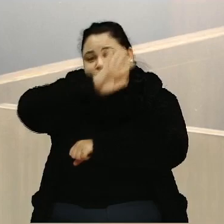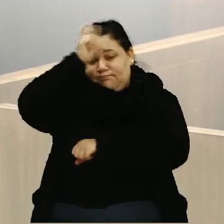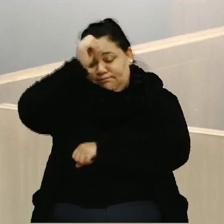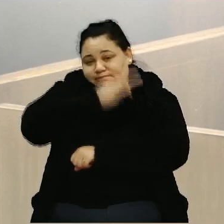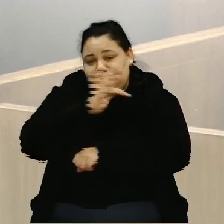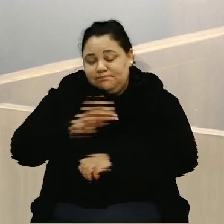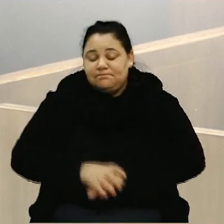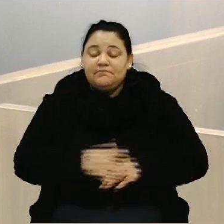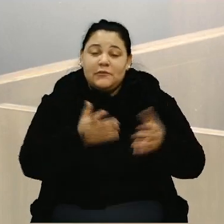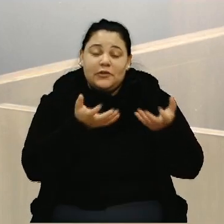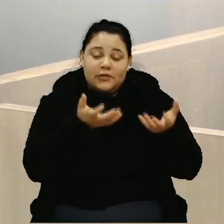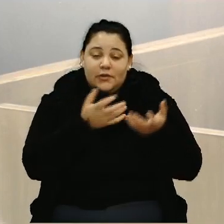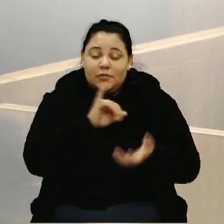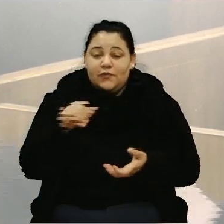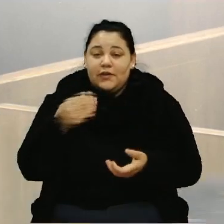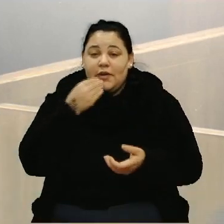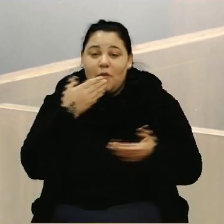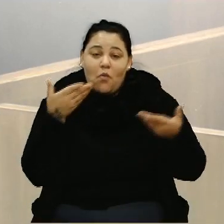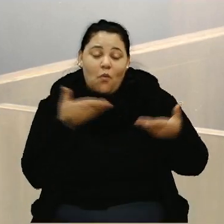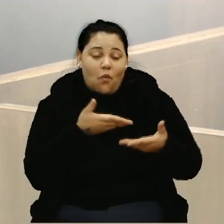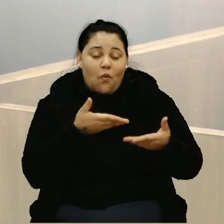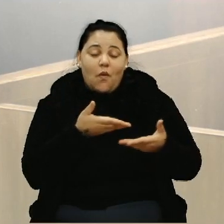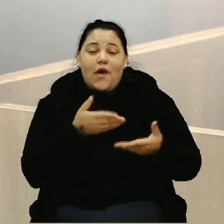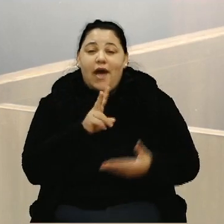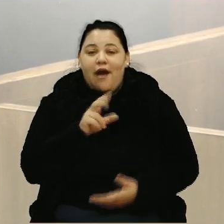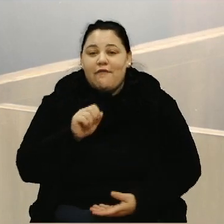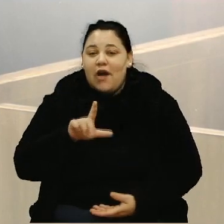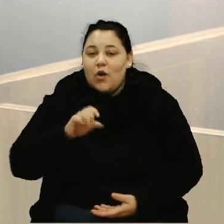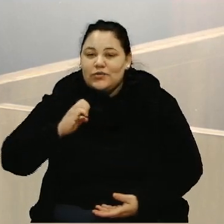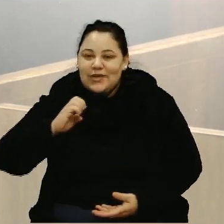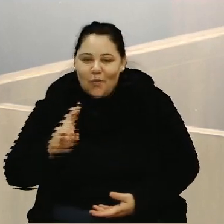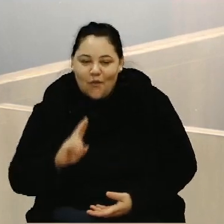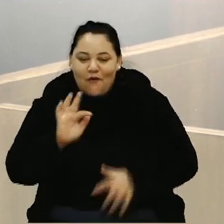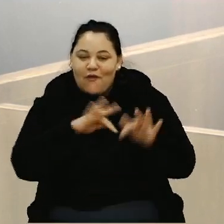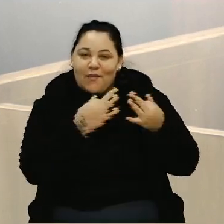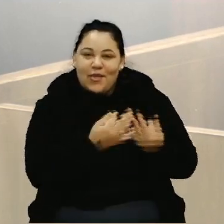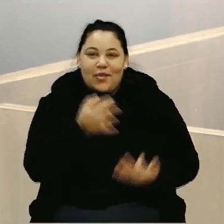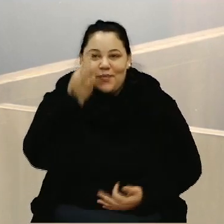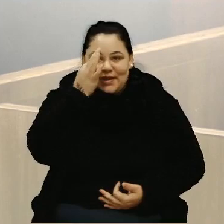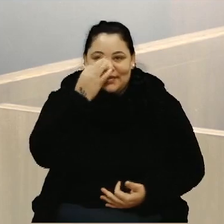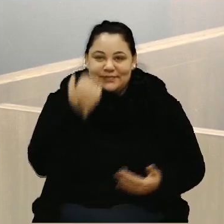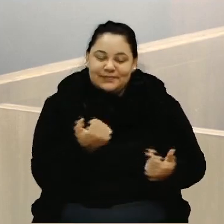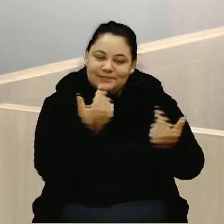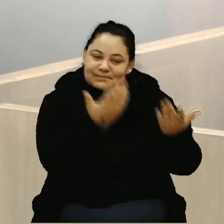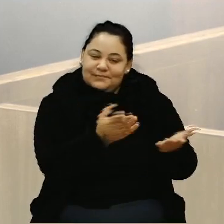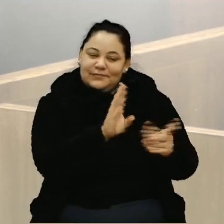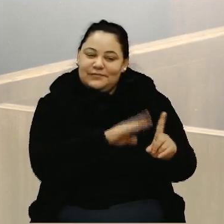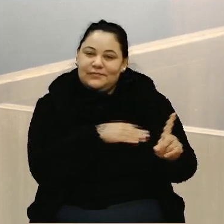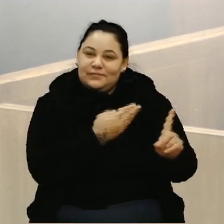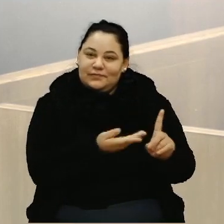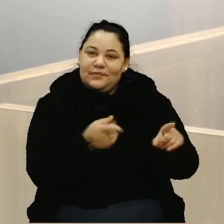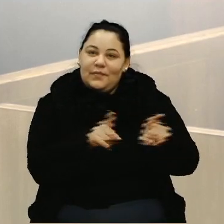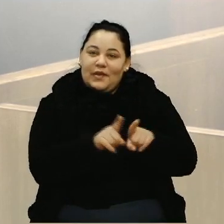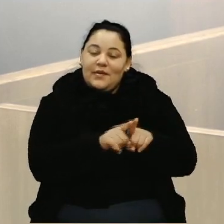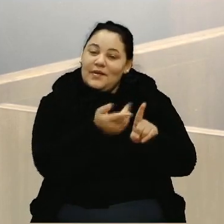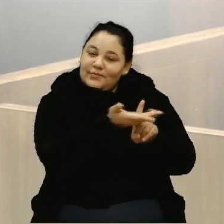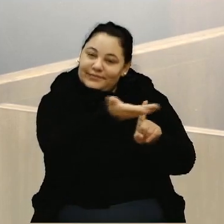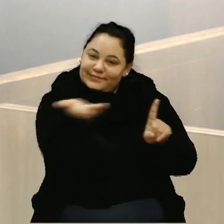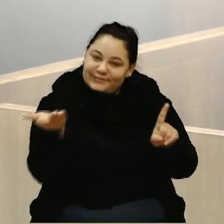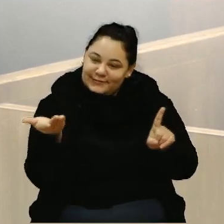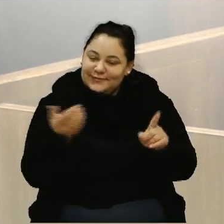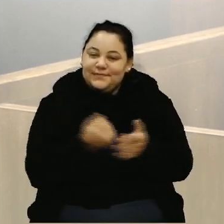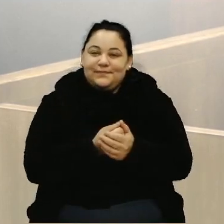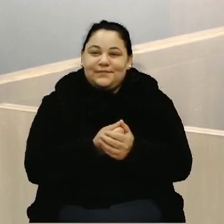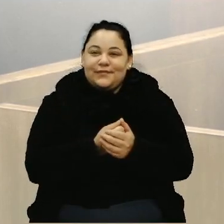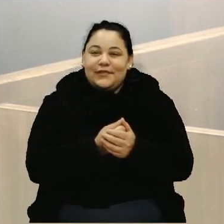oportunidade do Valseu e a sua família estarem aqui presente para entregar esse voto de congratulação, né, para vocês, e que seja um